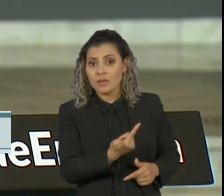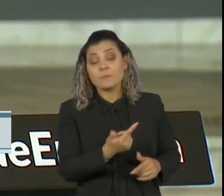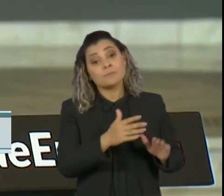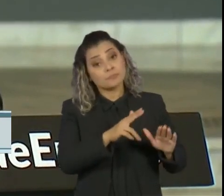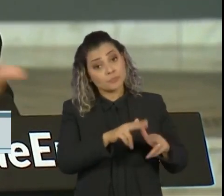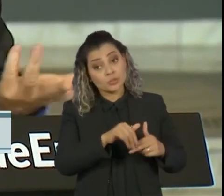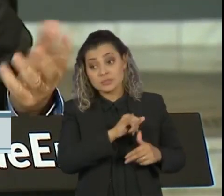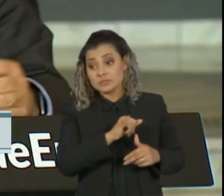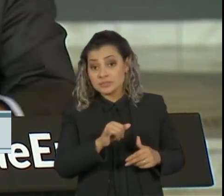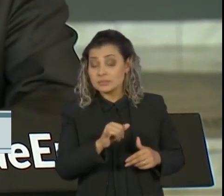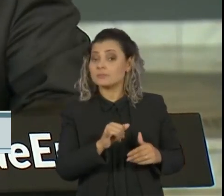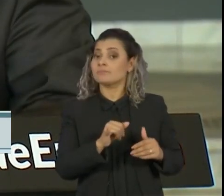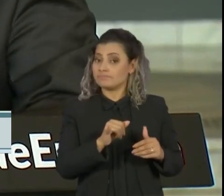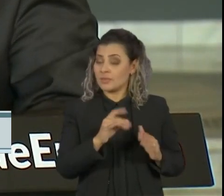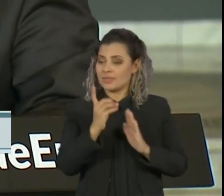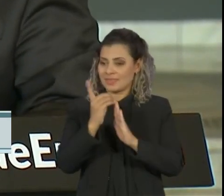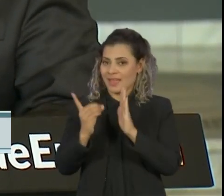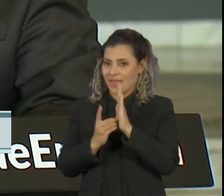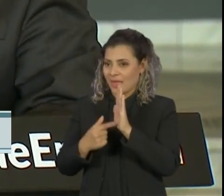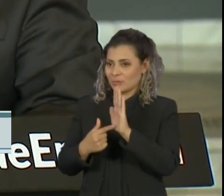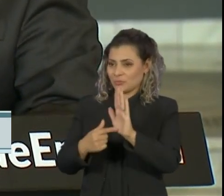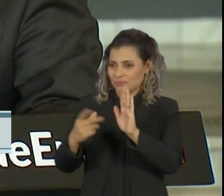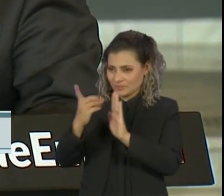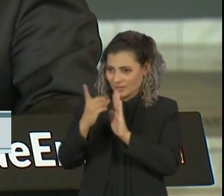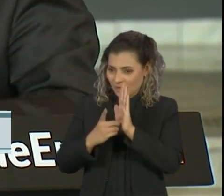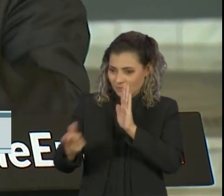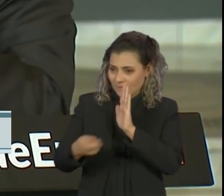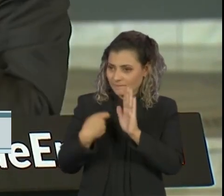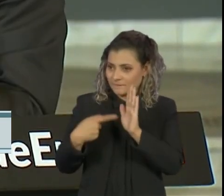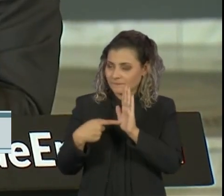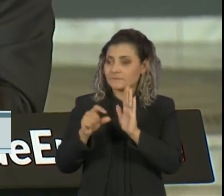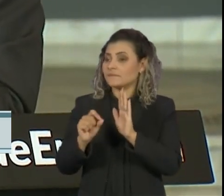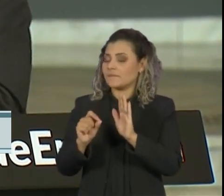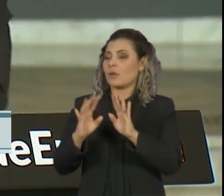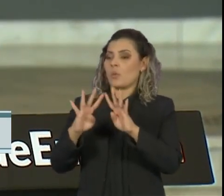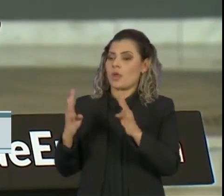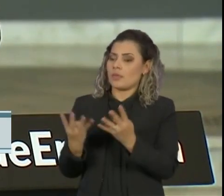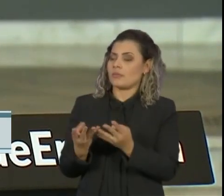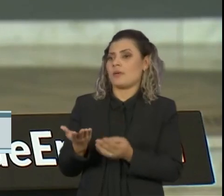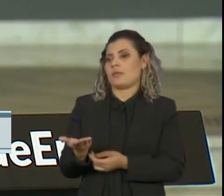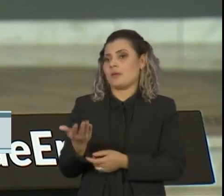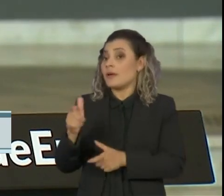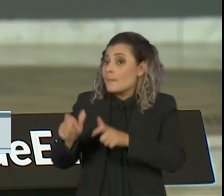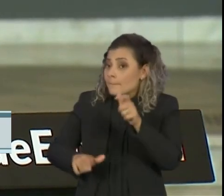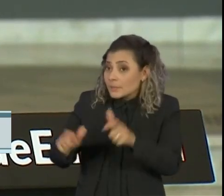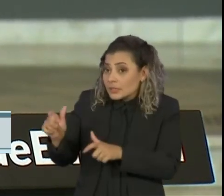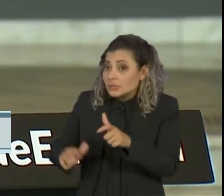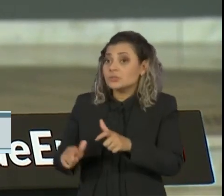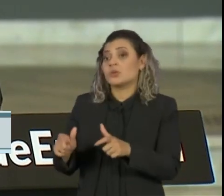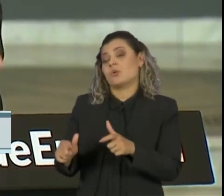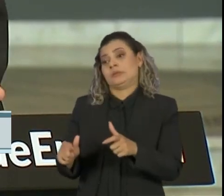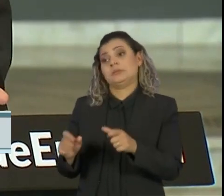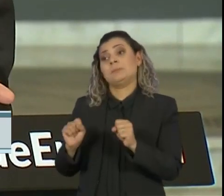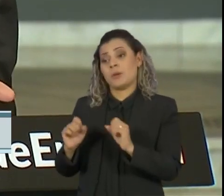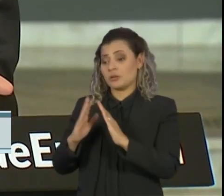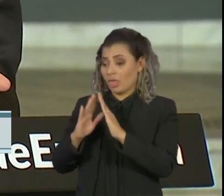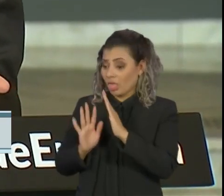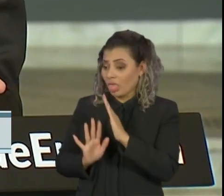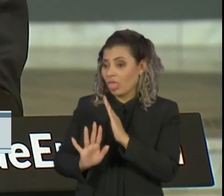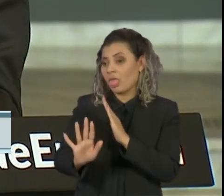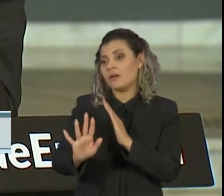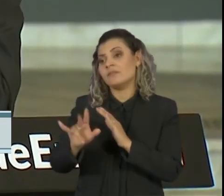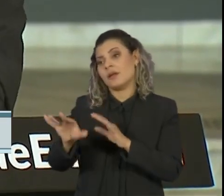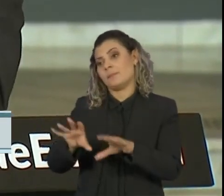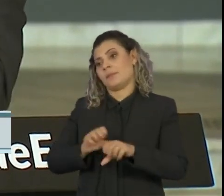mantidas, como o decreto pressupõe, a quarentena, essas pessoas vão se expor, vão se infectar,